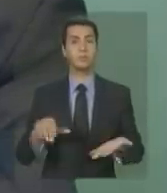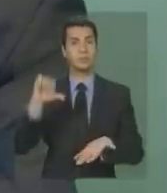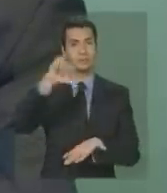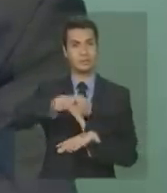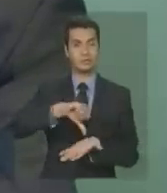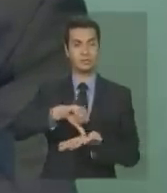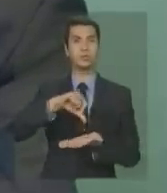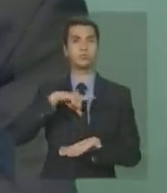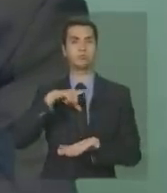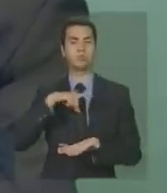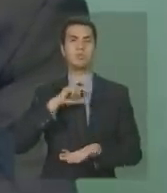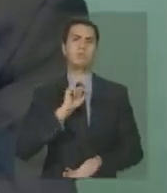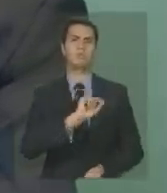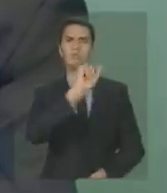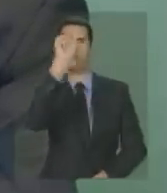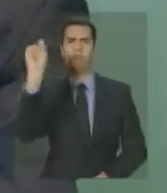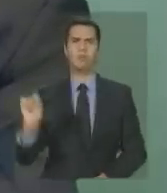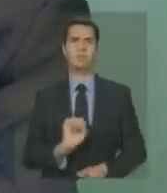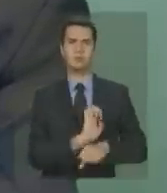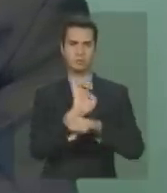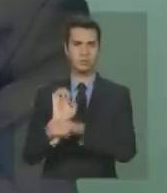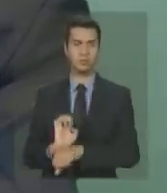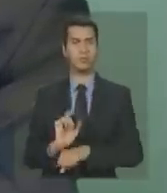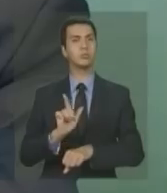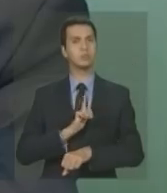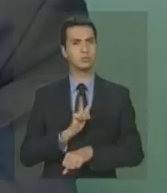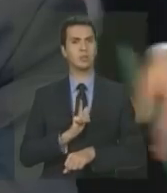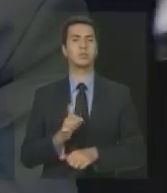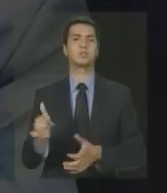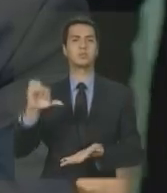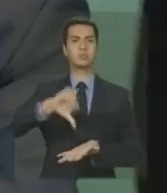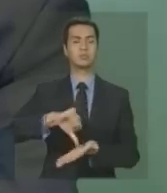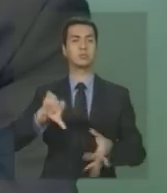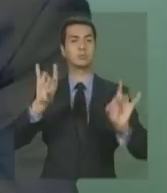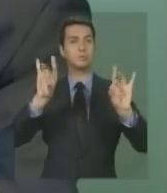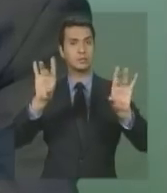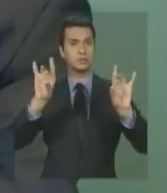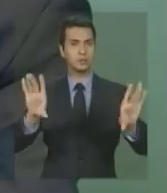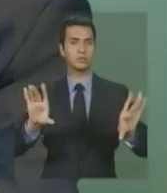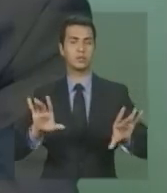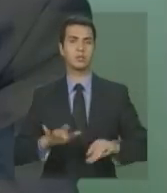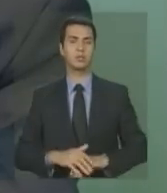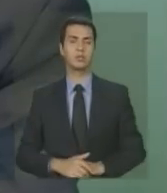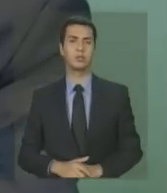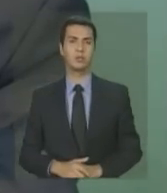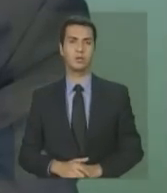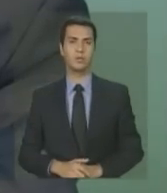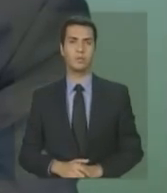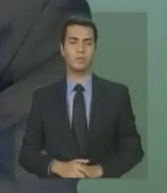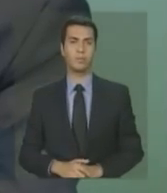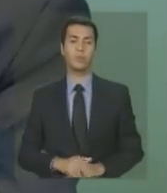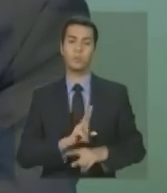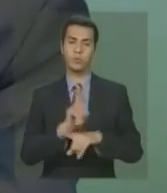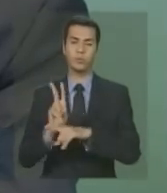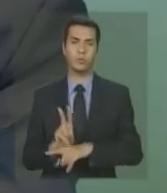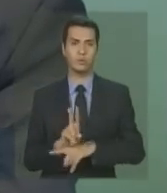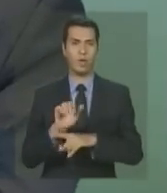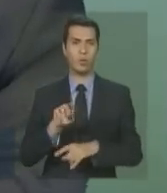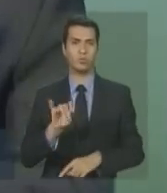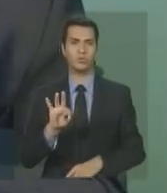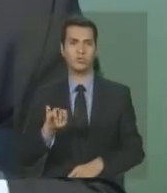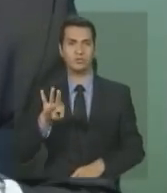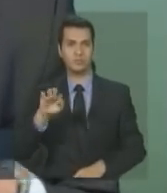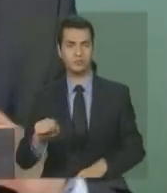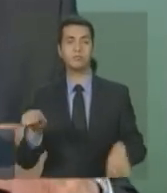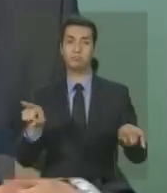em cada estado nós temos centros especializados pro cuidado da criança com autismo e das instituições que nós chamamos